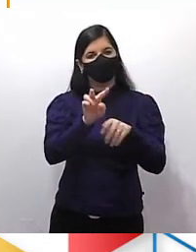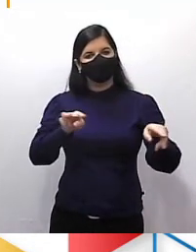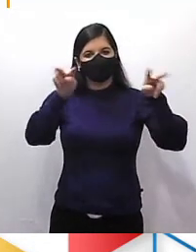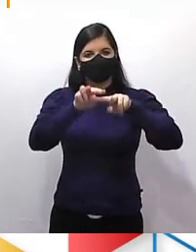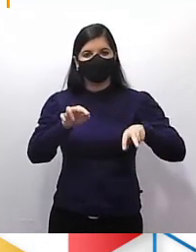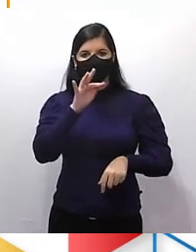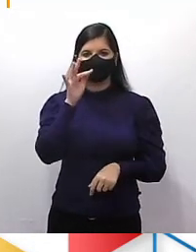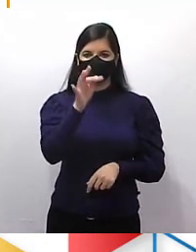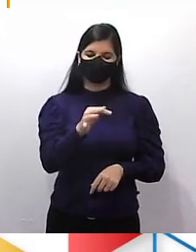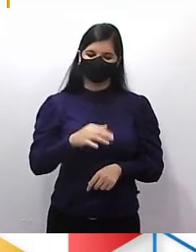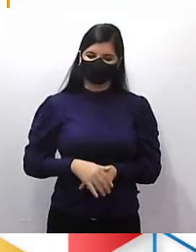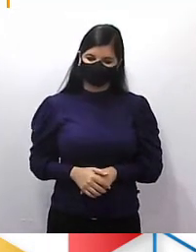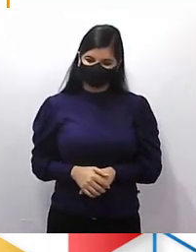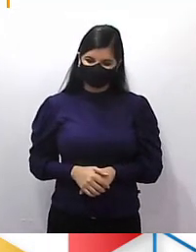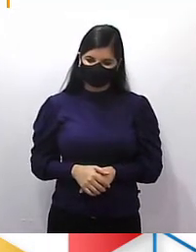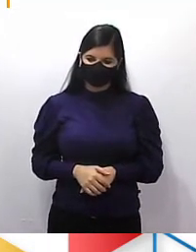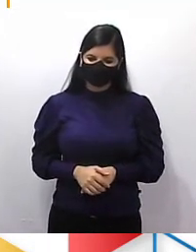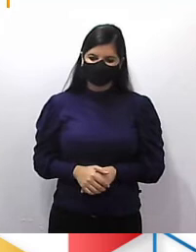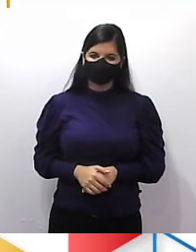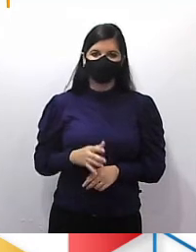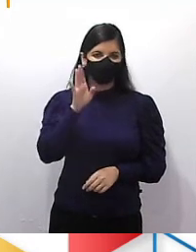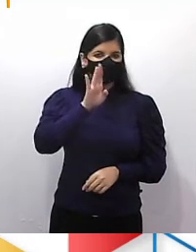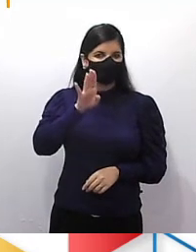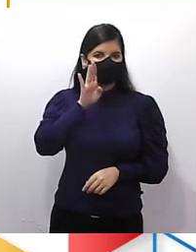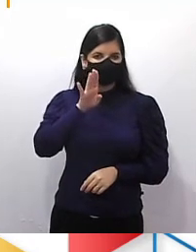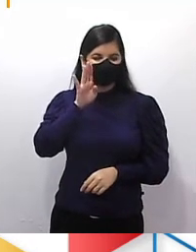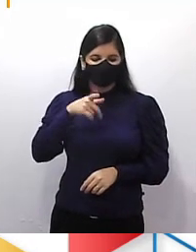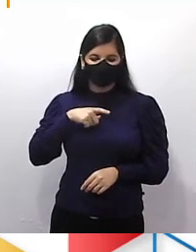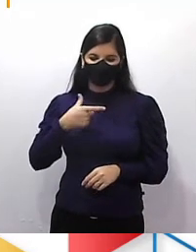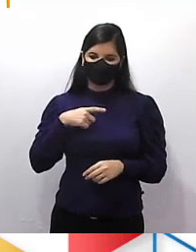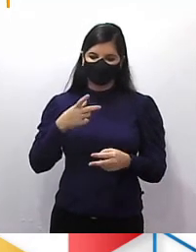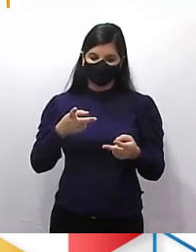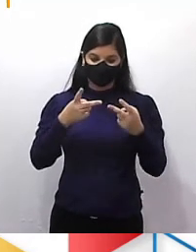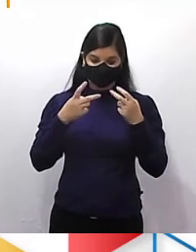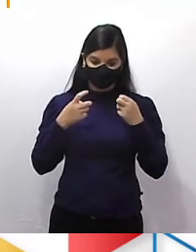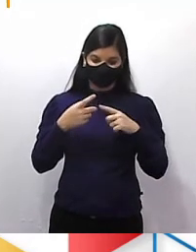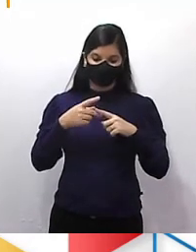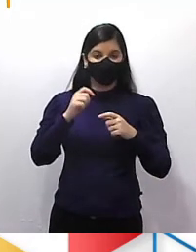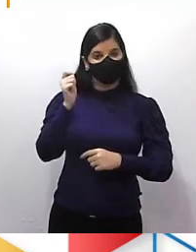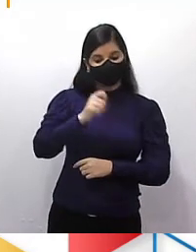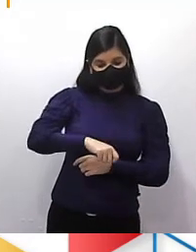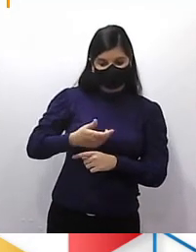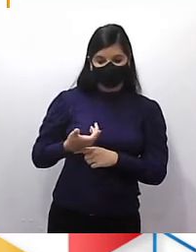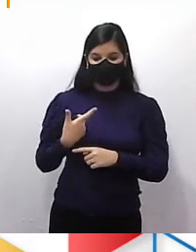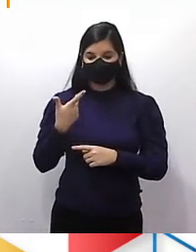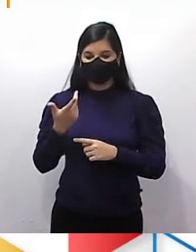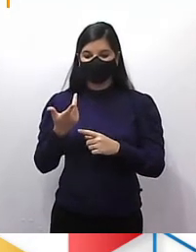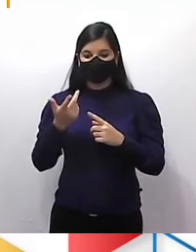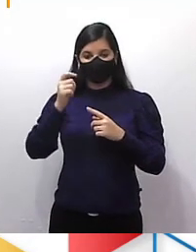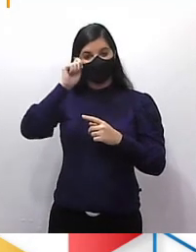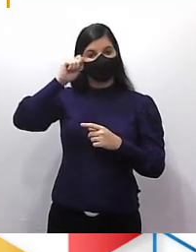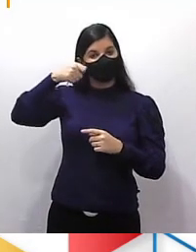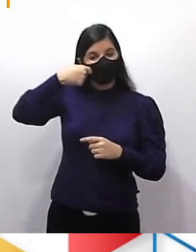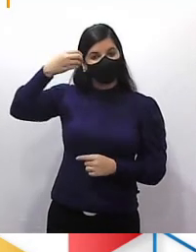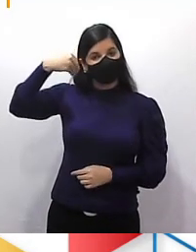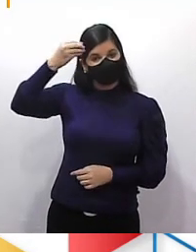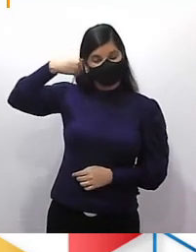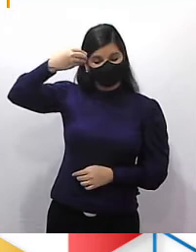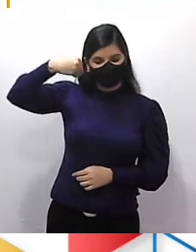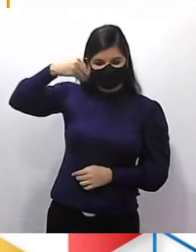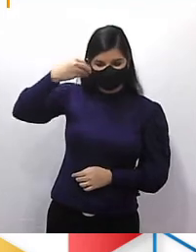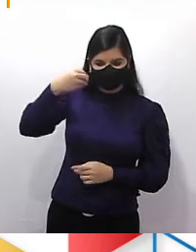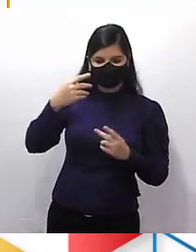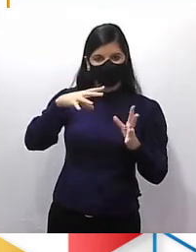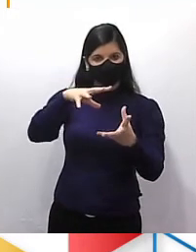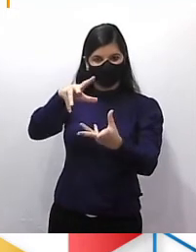visões futuristas. Gente, isso é bem legal. The concept raises possibilities of black experience in world